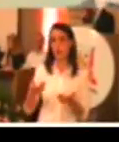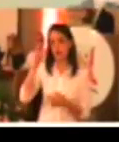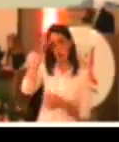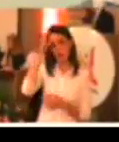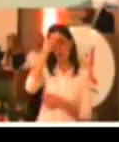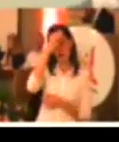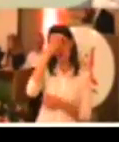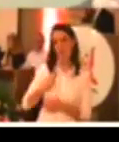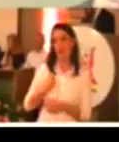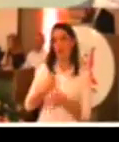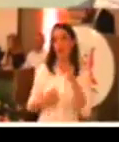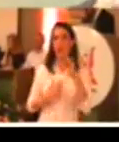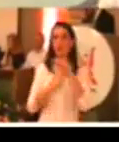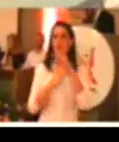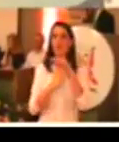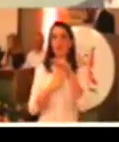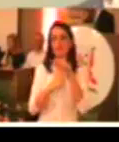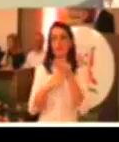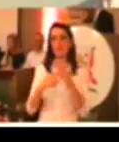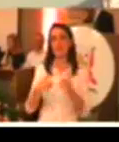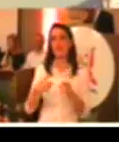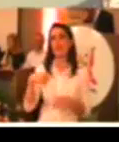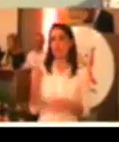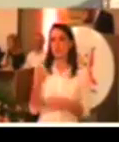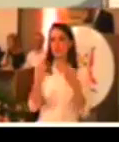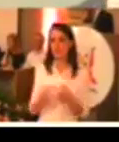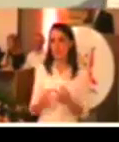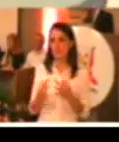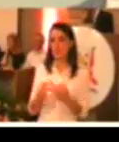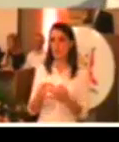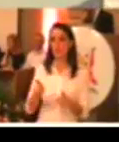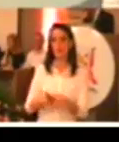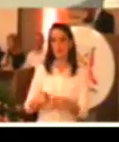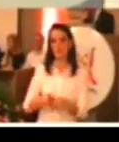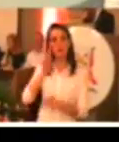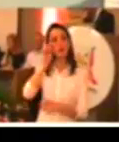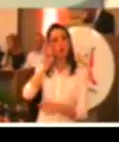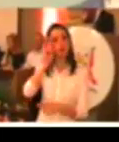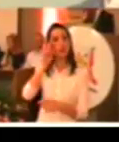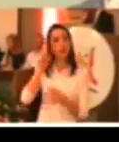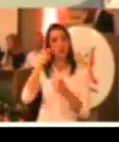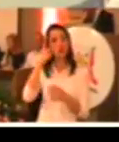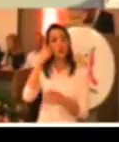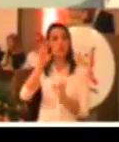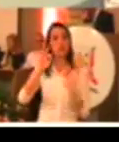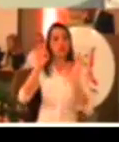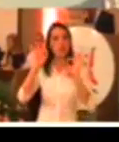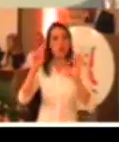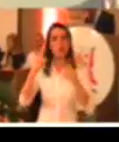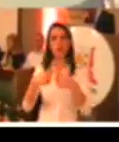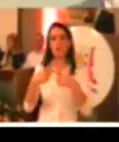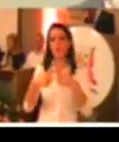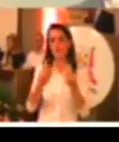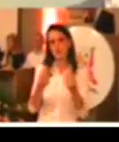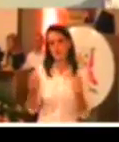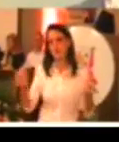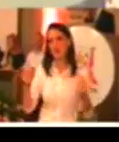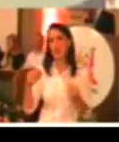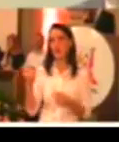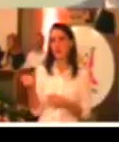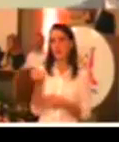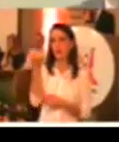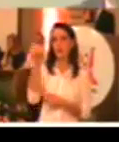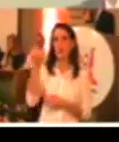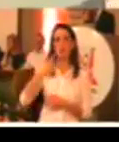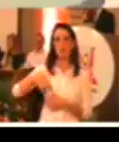Parlamento Criciumense vive um marco, com toda certeza. Este é um dia histórico, porque muitos resultados